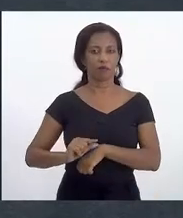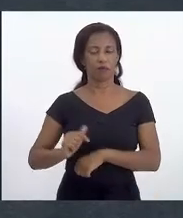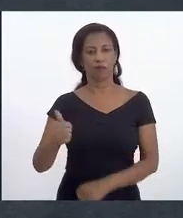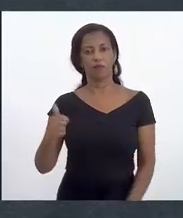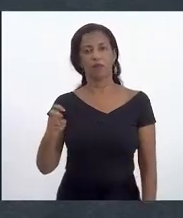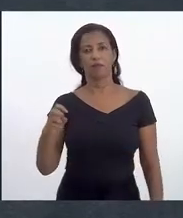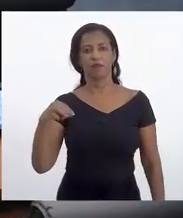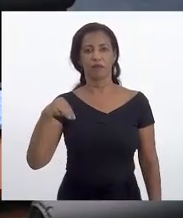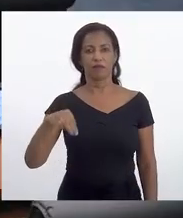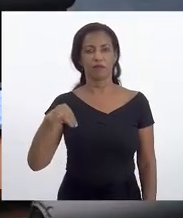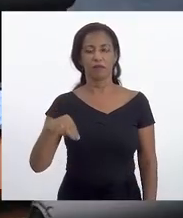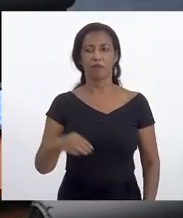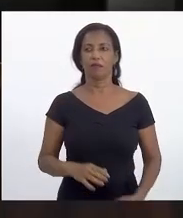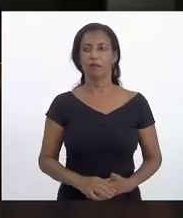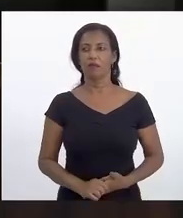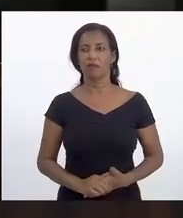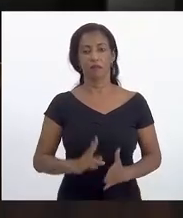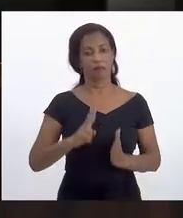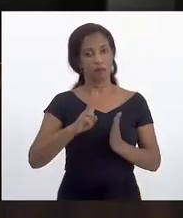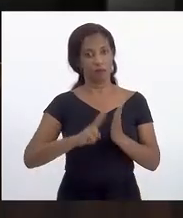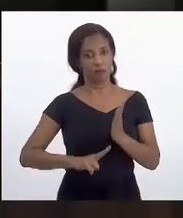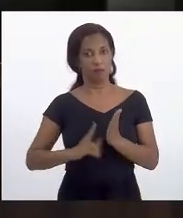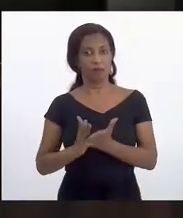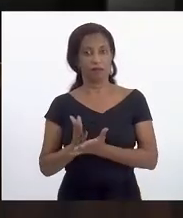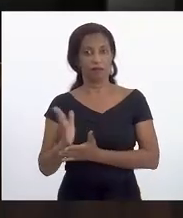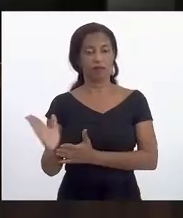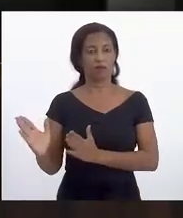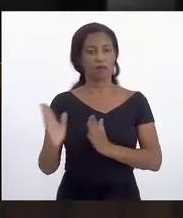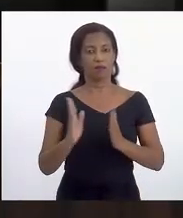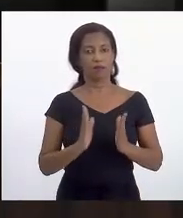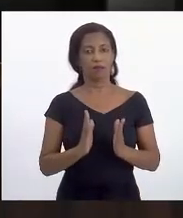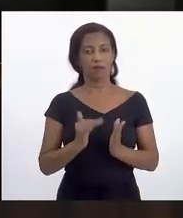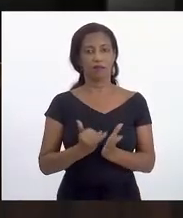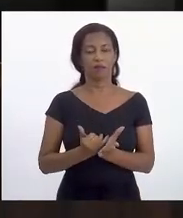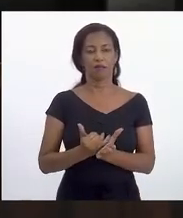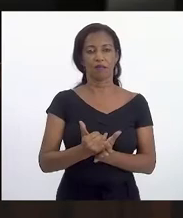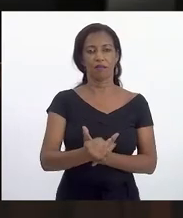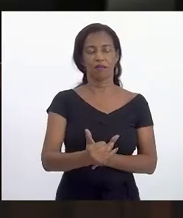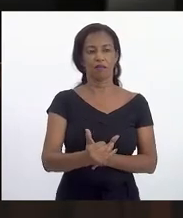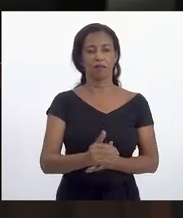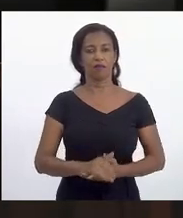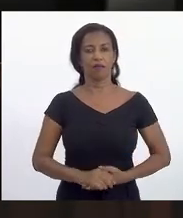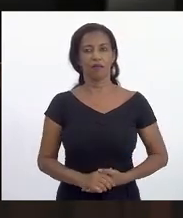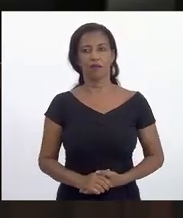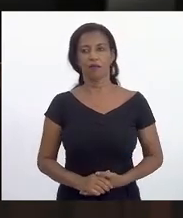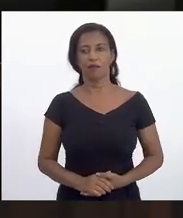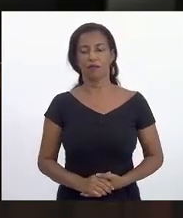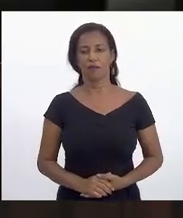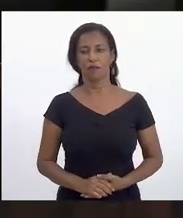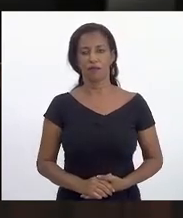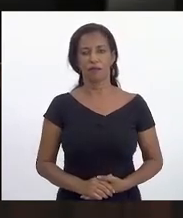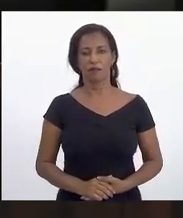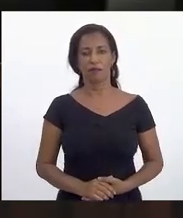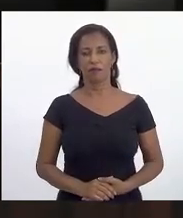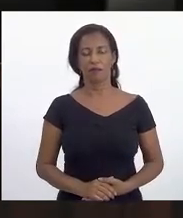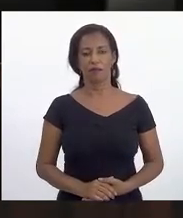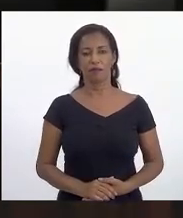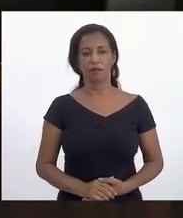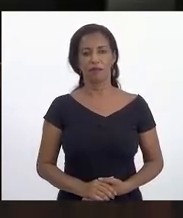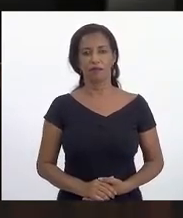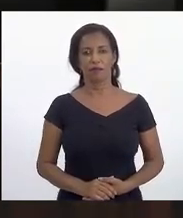17:15 e ele aprovada a ata faça-se o expediente inicial a